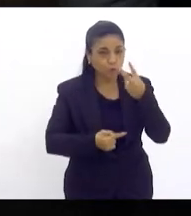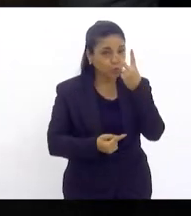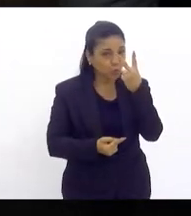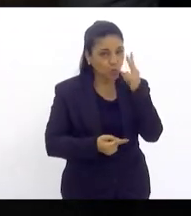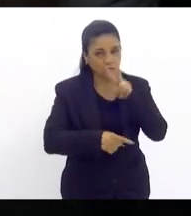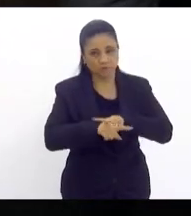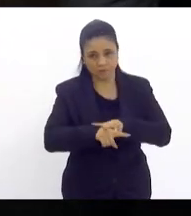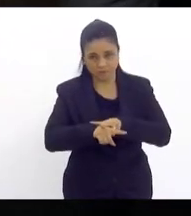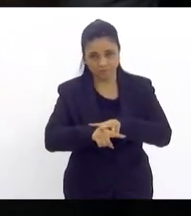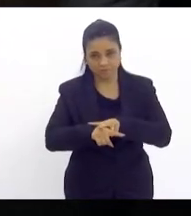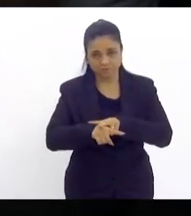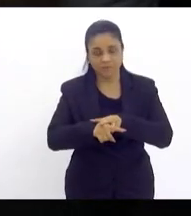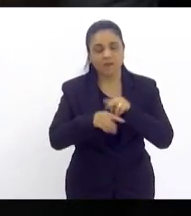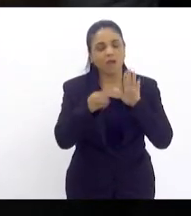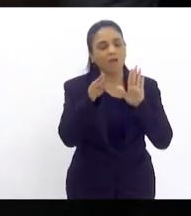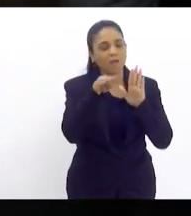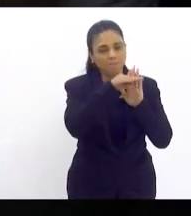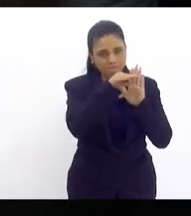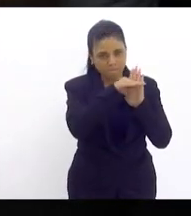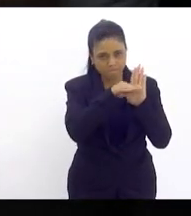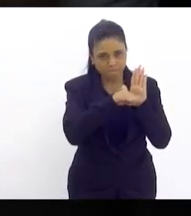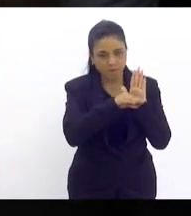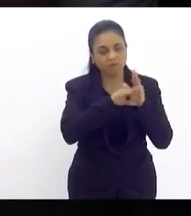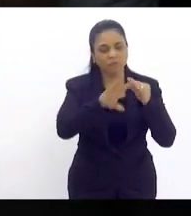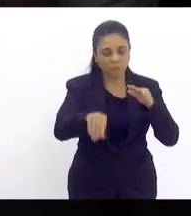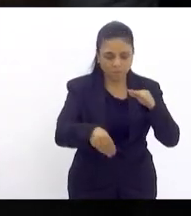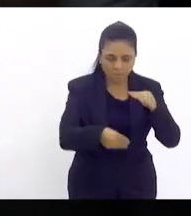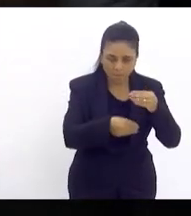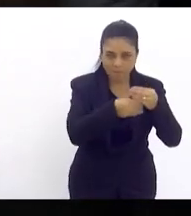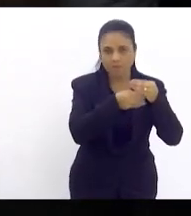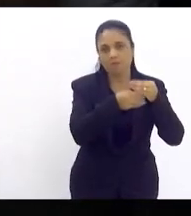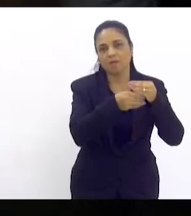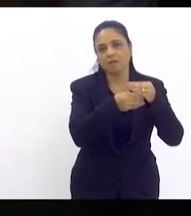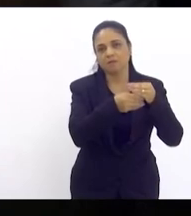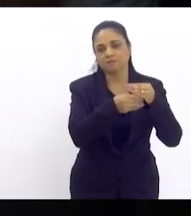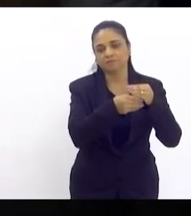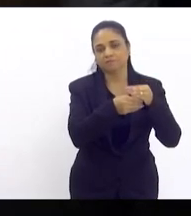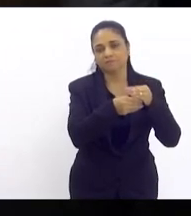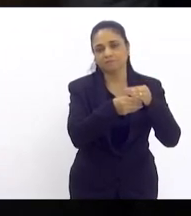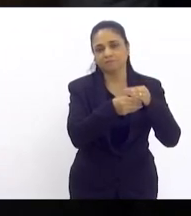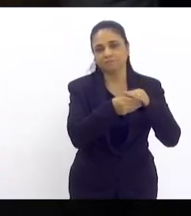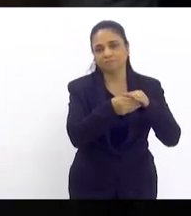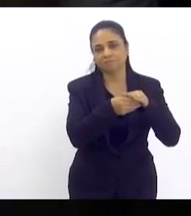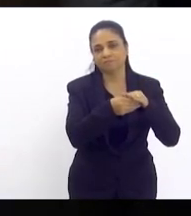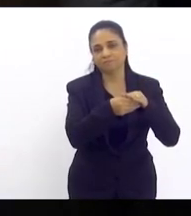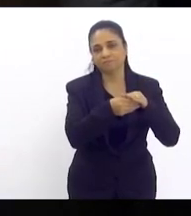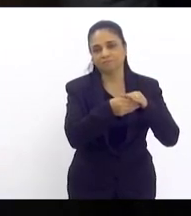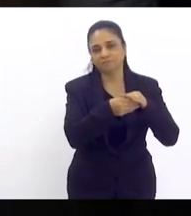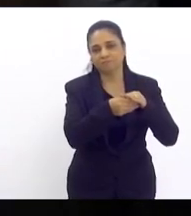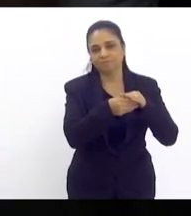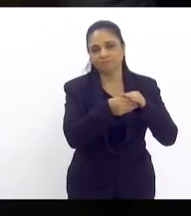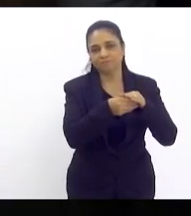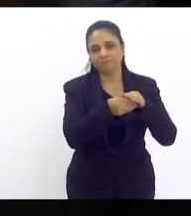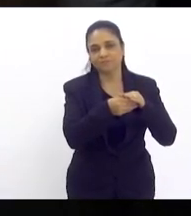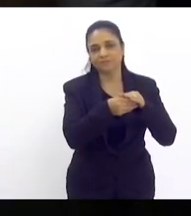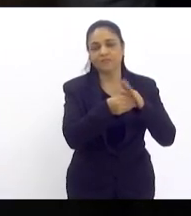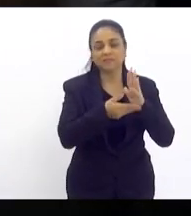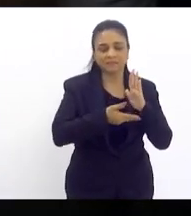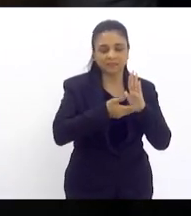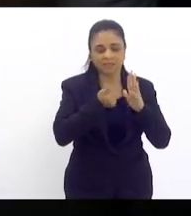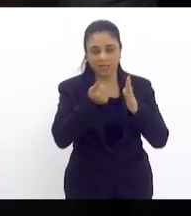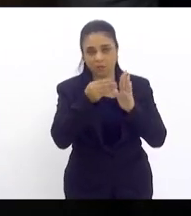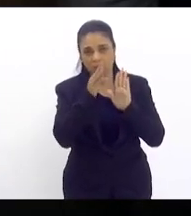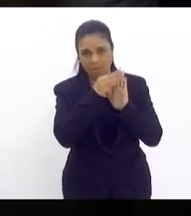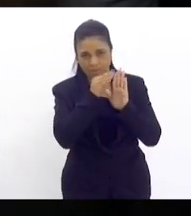ver a pauta foi emendado foi emendado saiu de pauta para